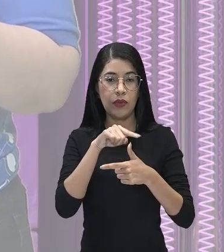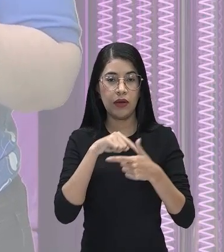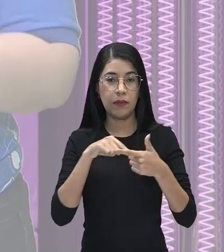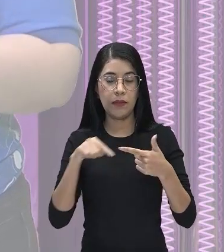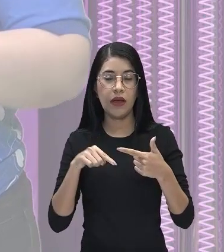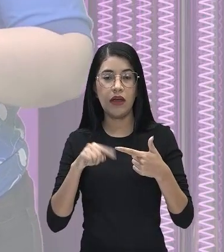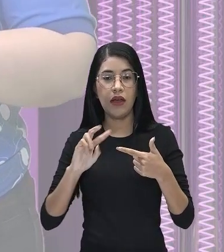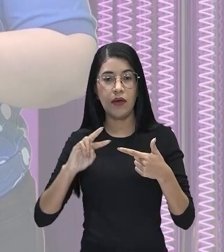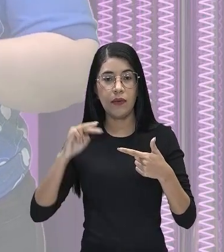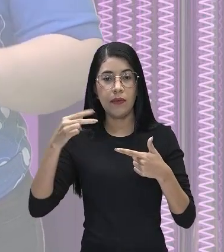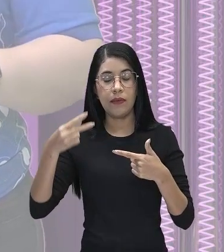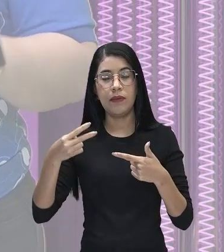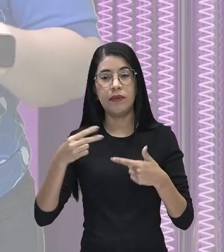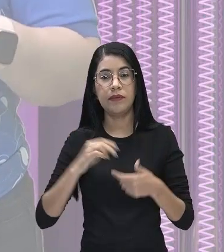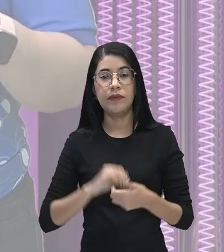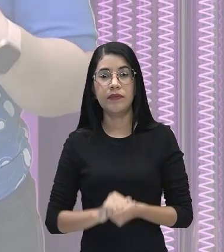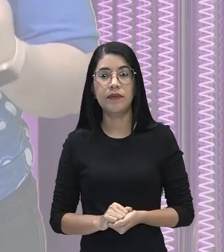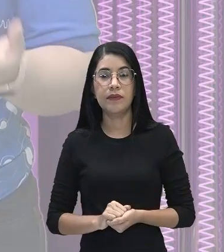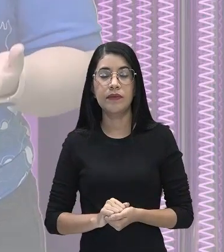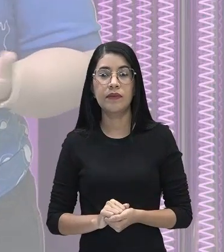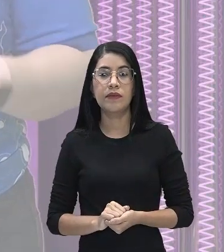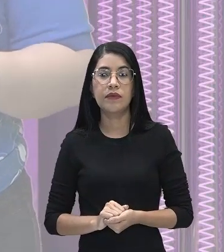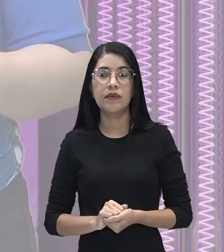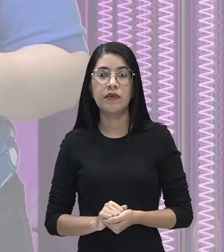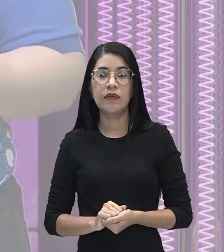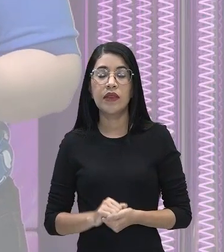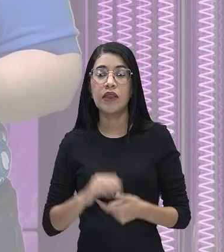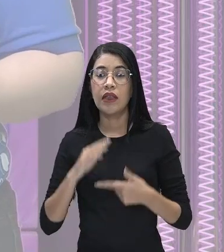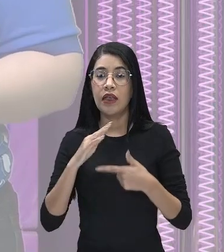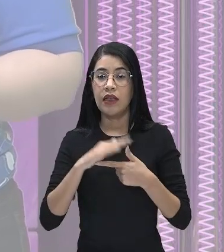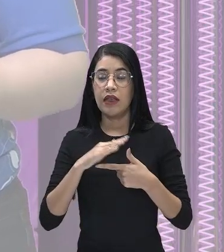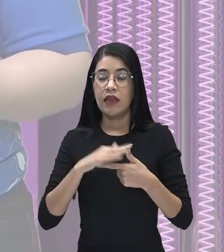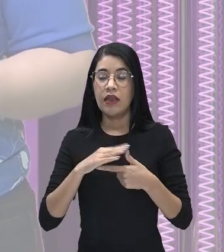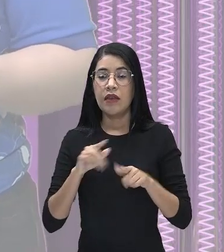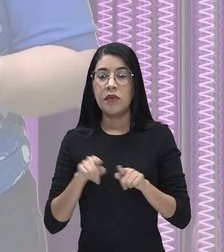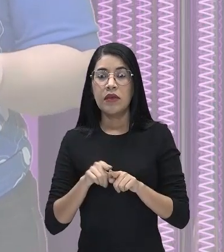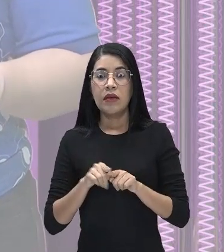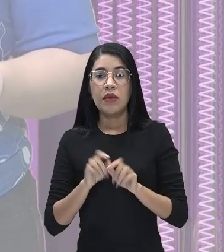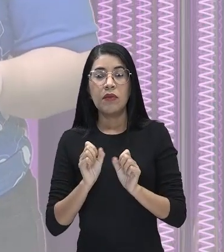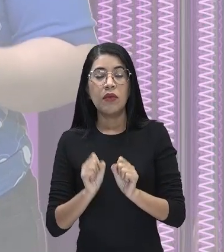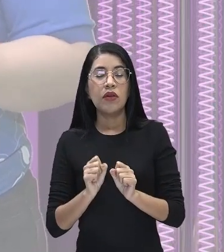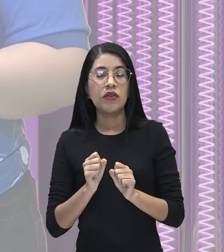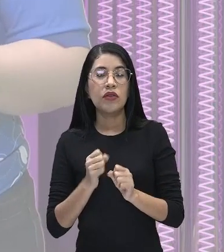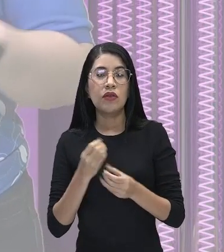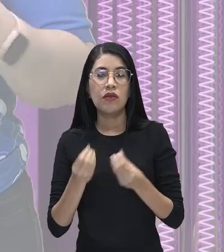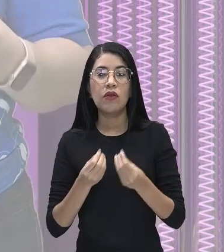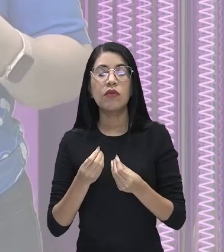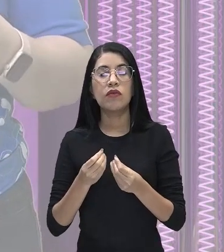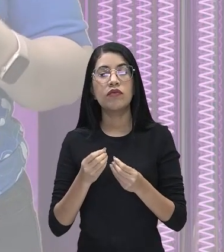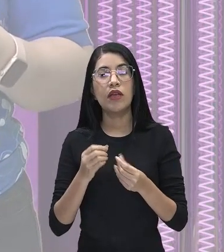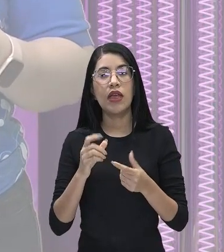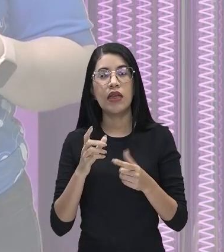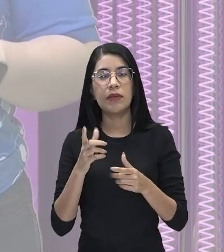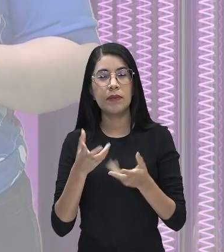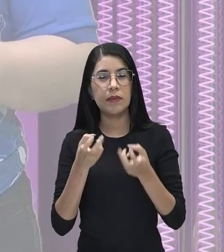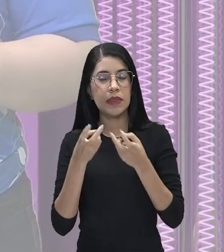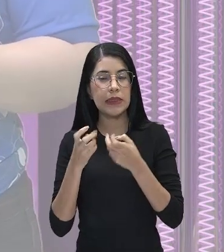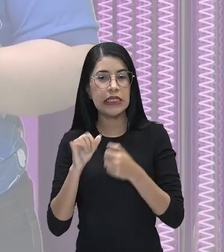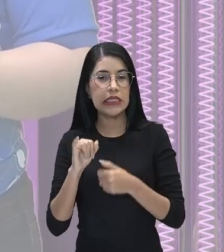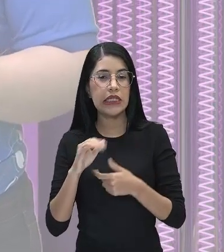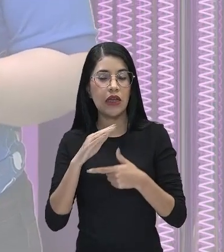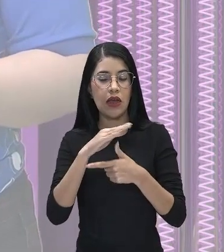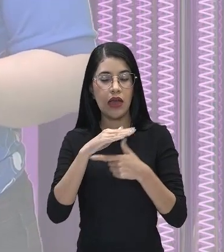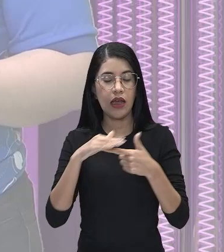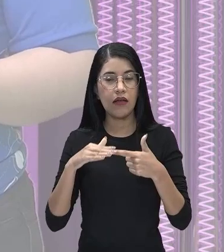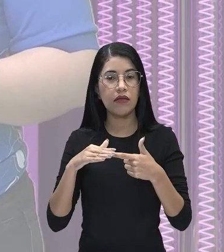do triângulo retângulo. E com esse teorema, nessa relação, a gente pode verificar se o triângulo é retângulo, né? Por